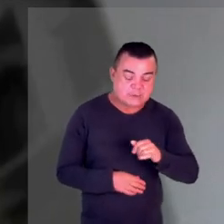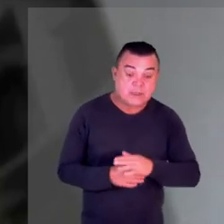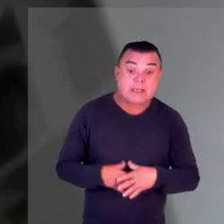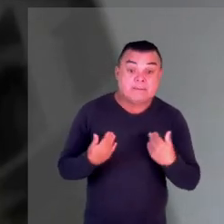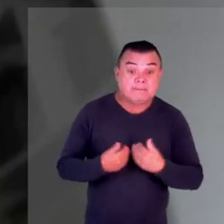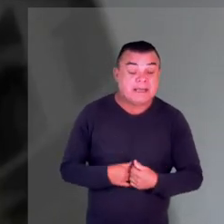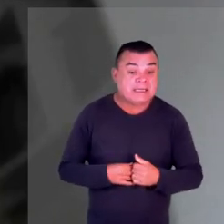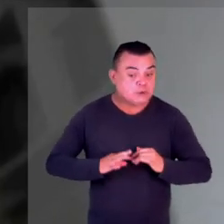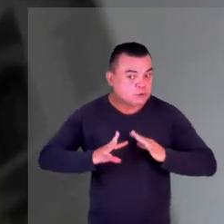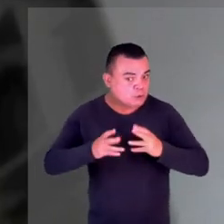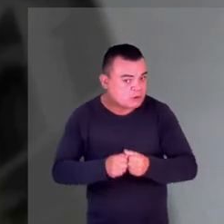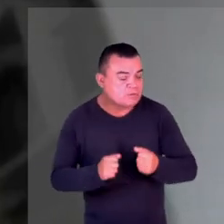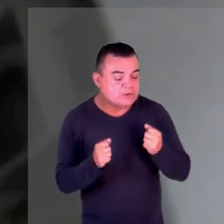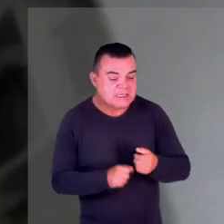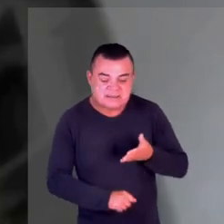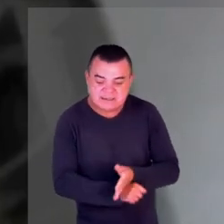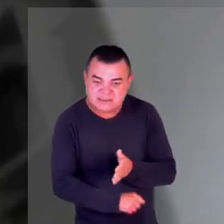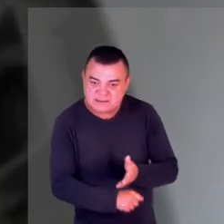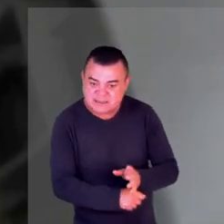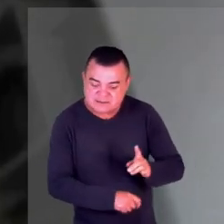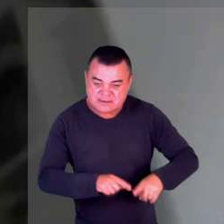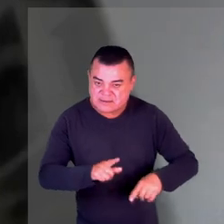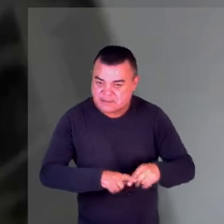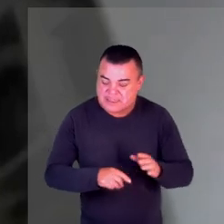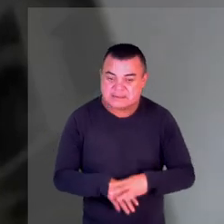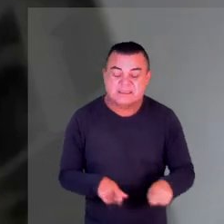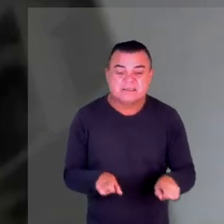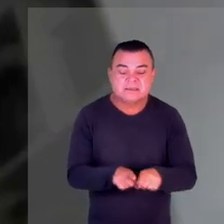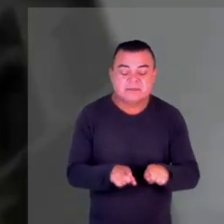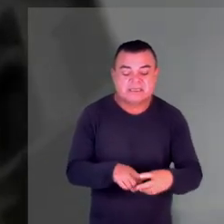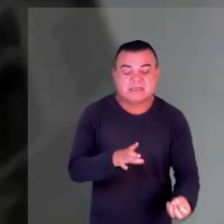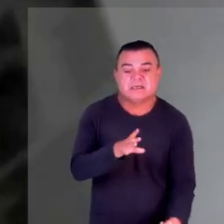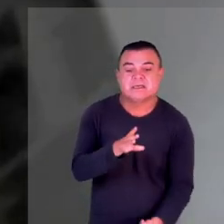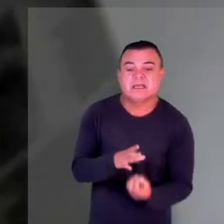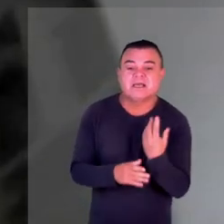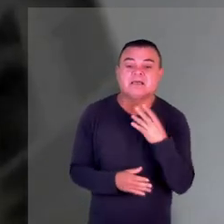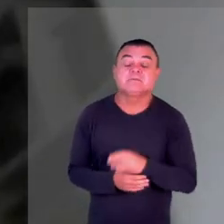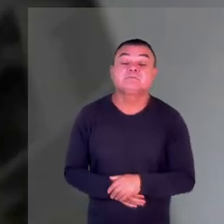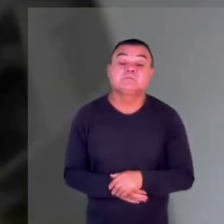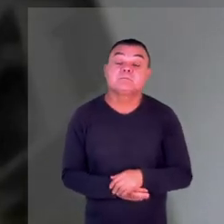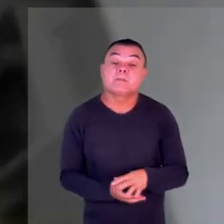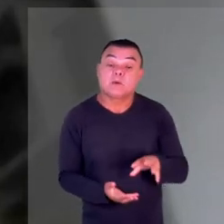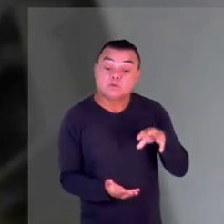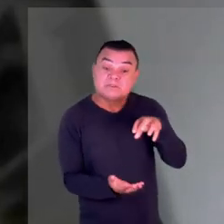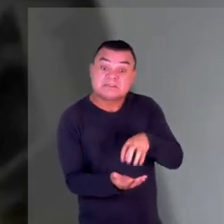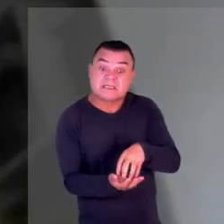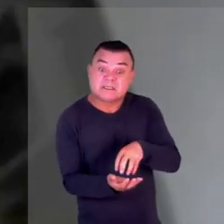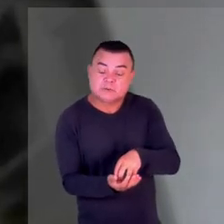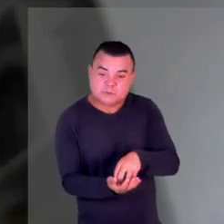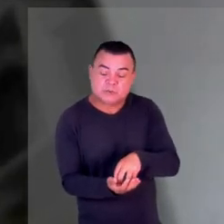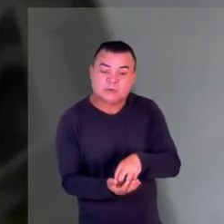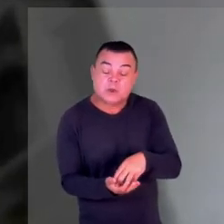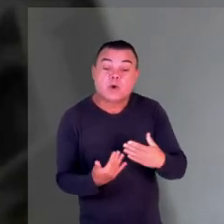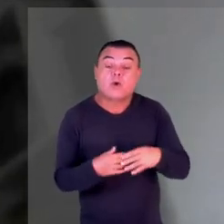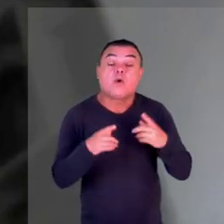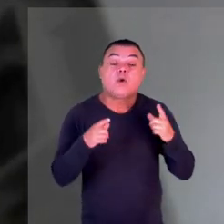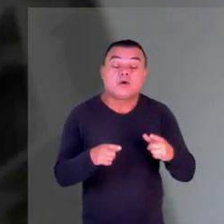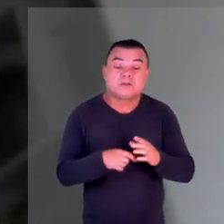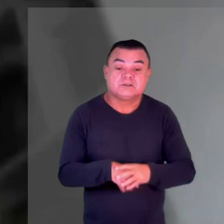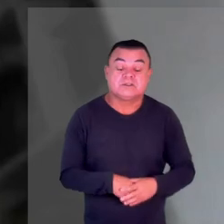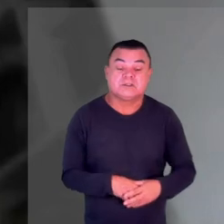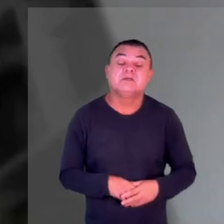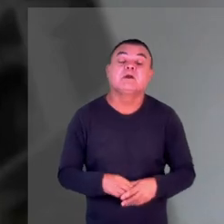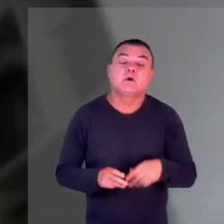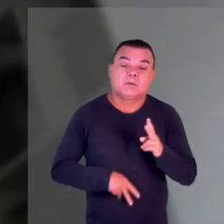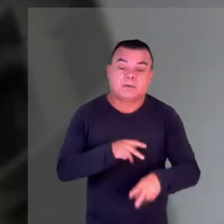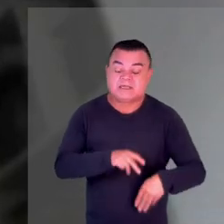equipamentos um trabalho árduo para criar o chamado centro popinho que foi inaugurado onde população de rua não só tem